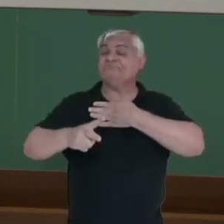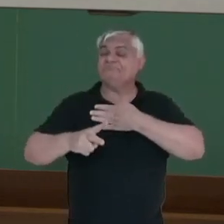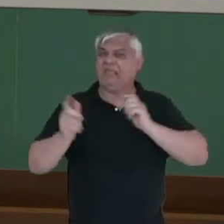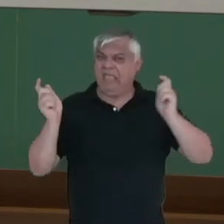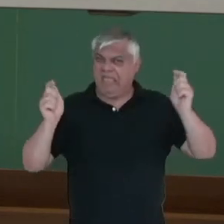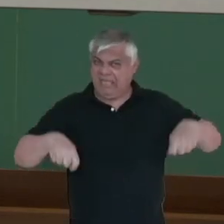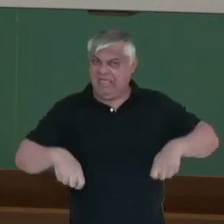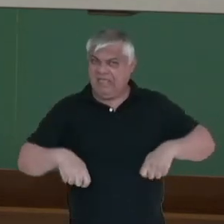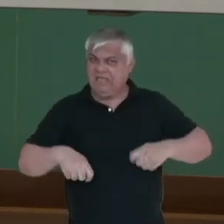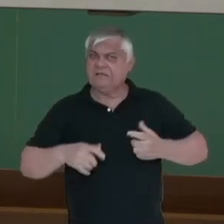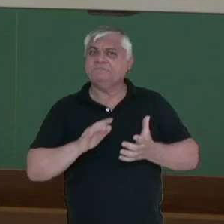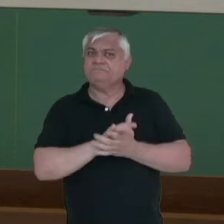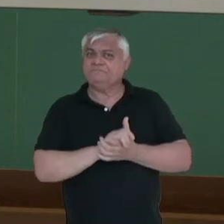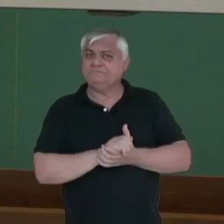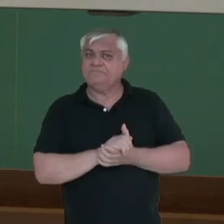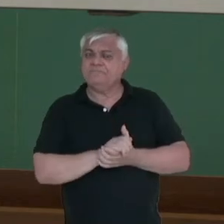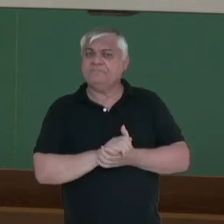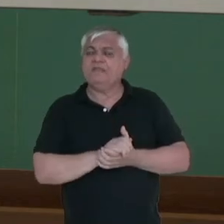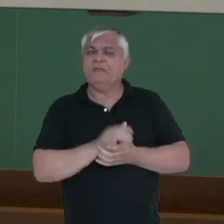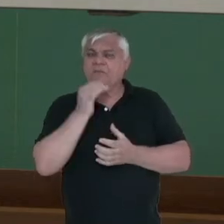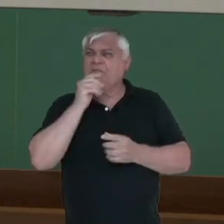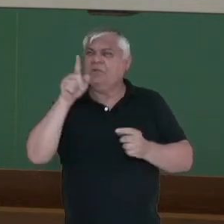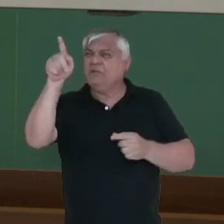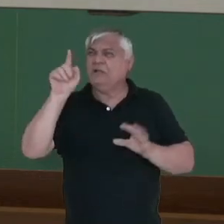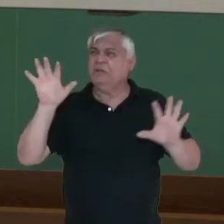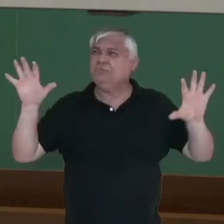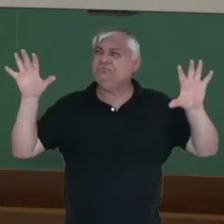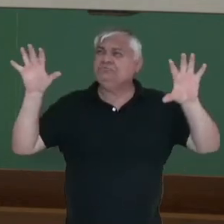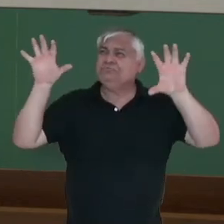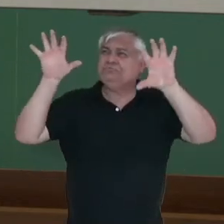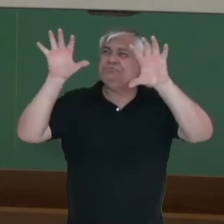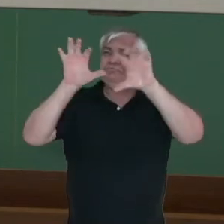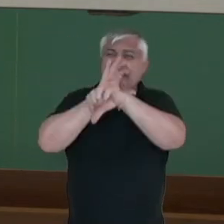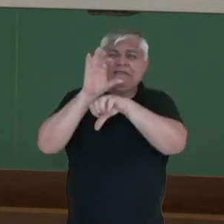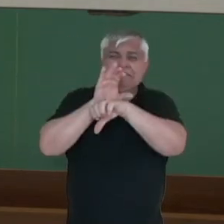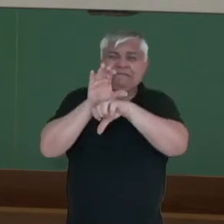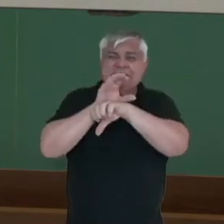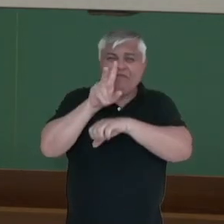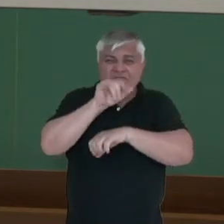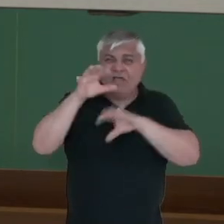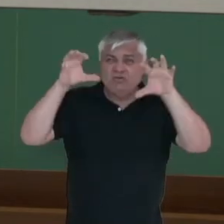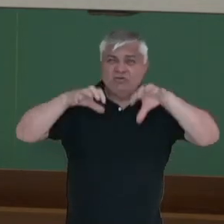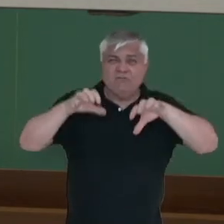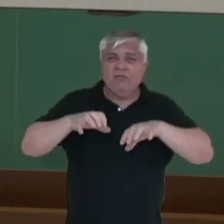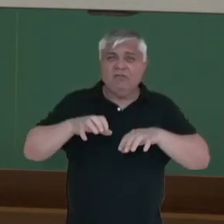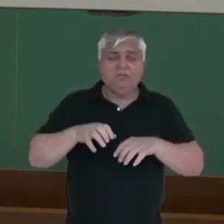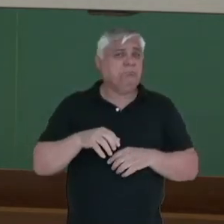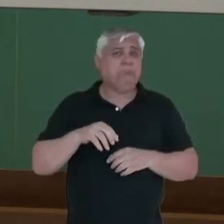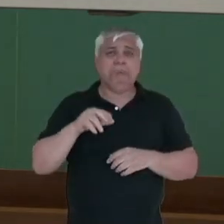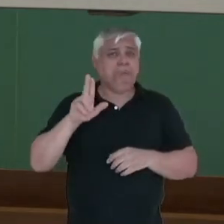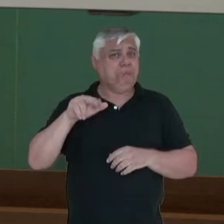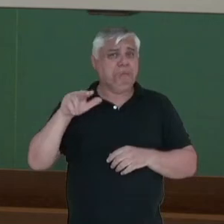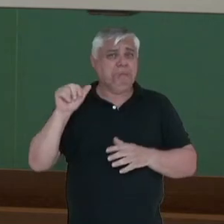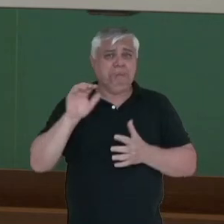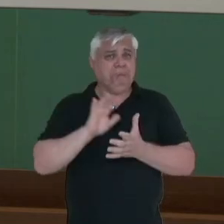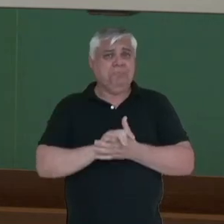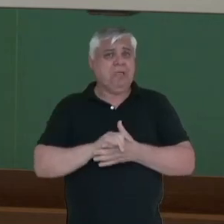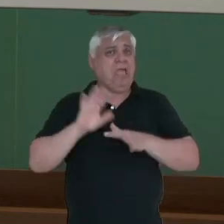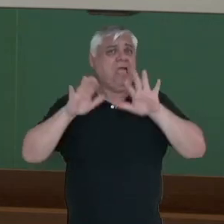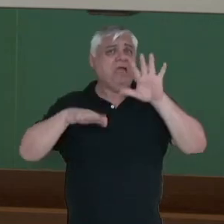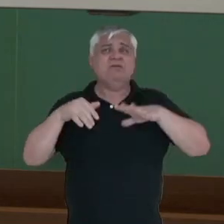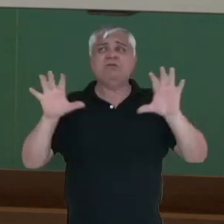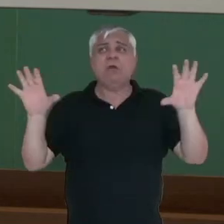necessariamente determinado efeito. Tempo fechou? Ah, necessariamente vai chover. Nem sempre isso se confirma. O princípio